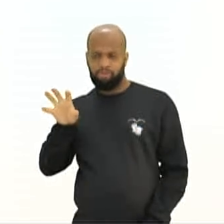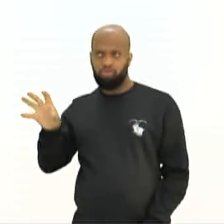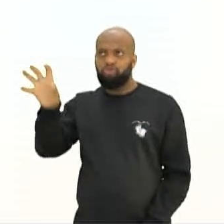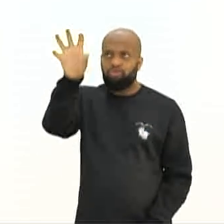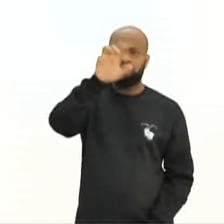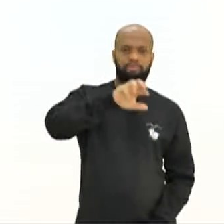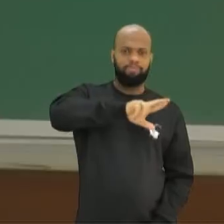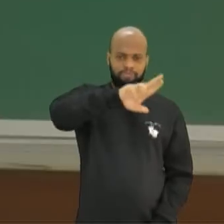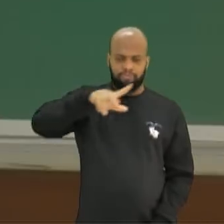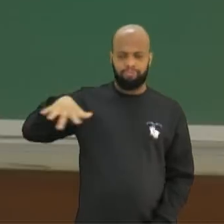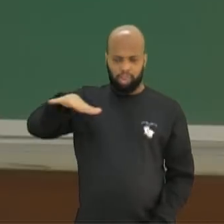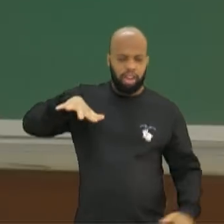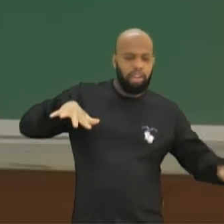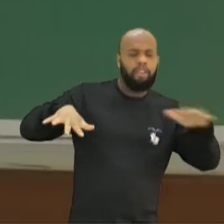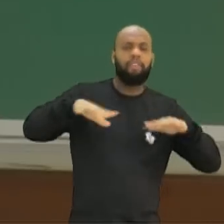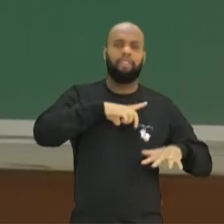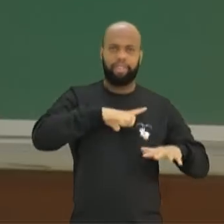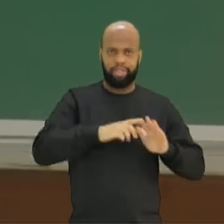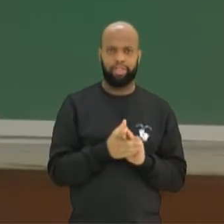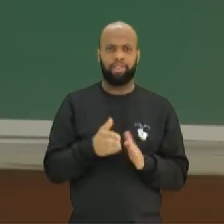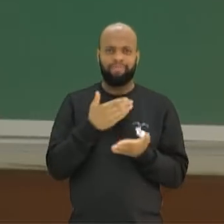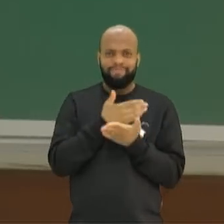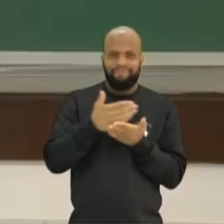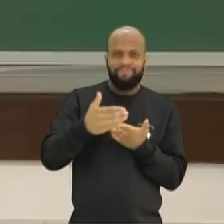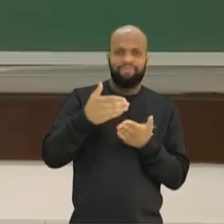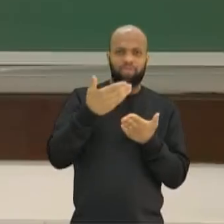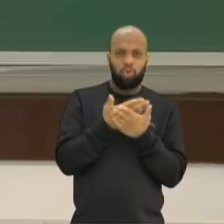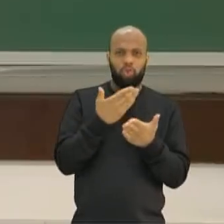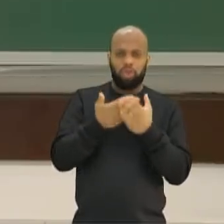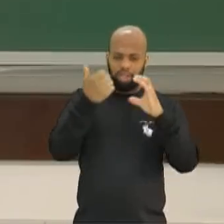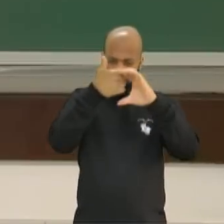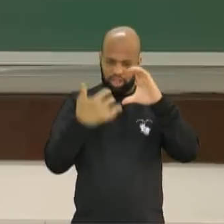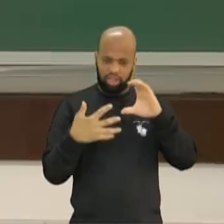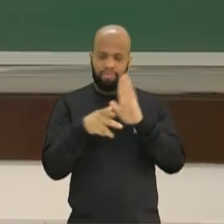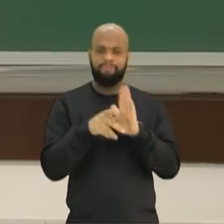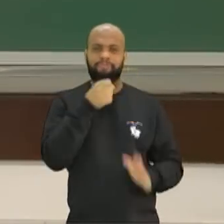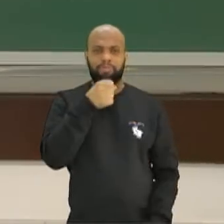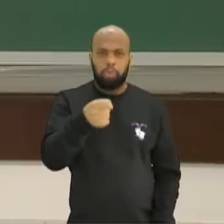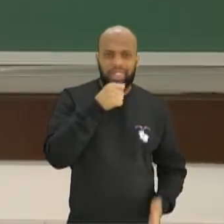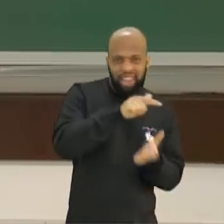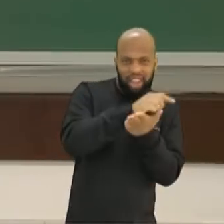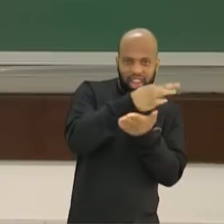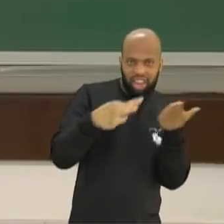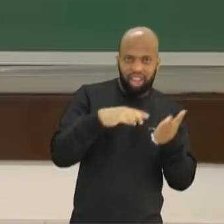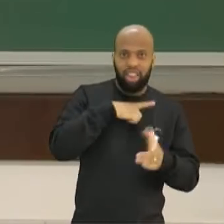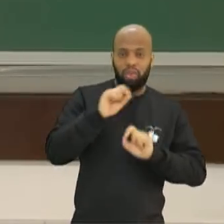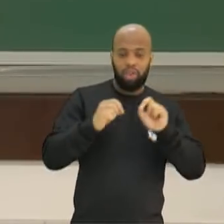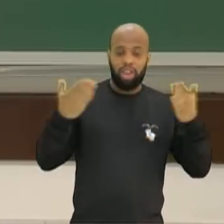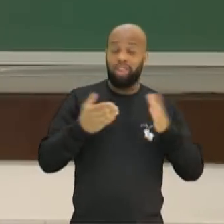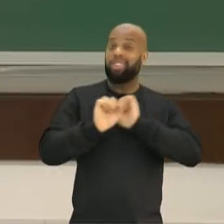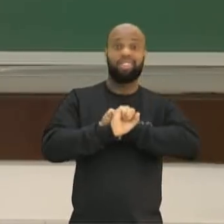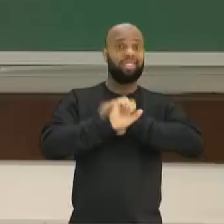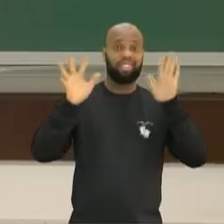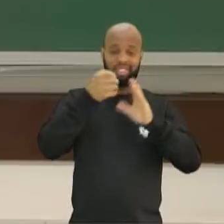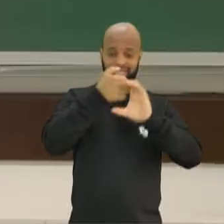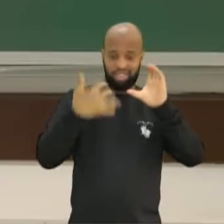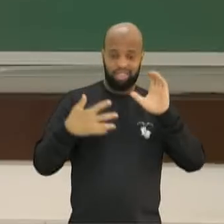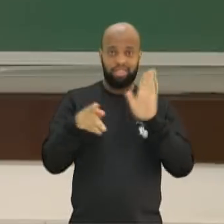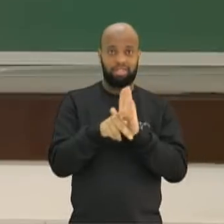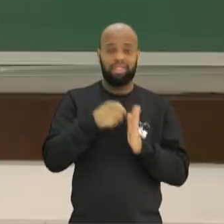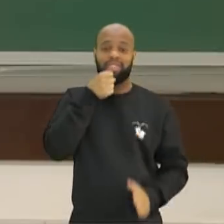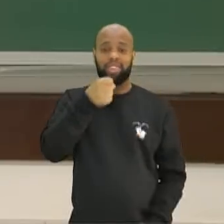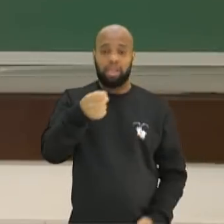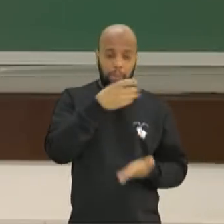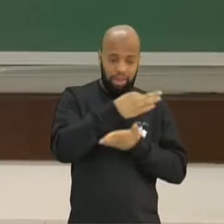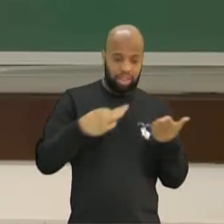no início nós começamos a falar das características da reportagem? Então, aqui nós temos uma clara característica da reportagem.